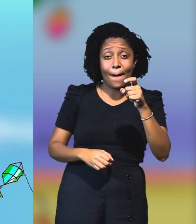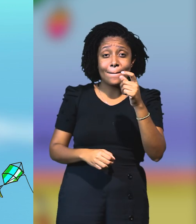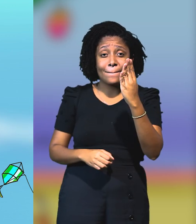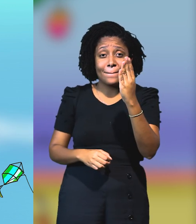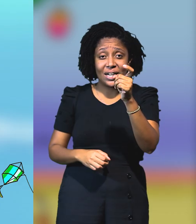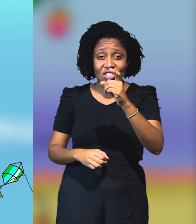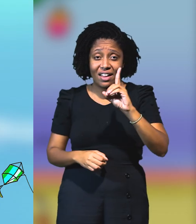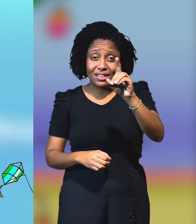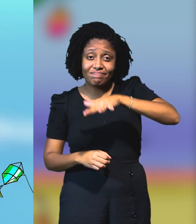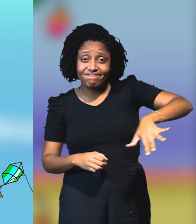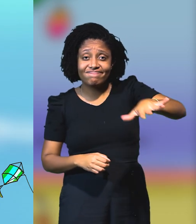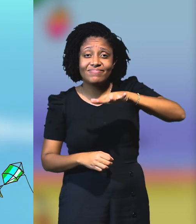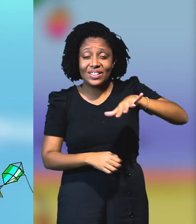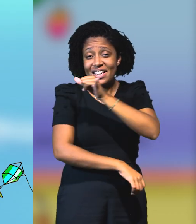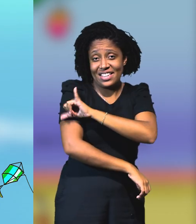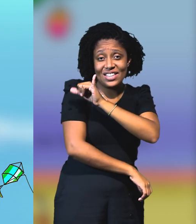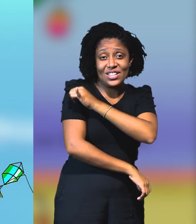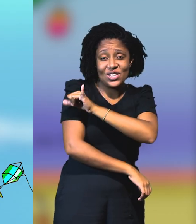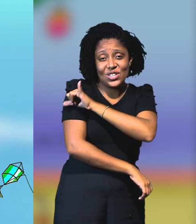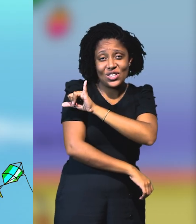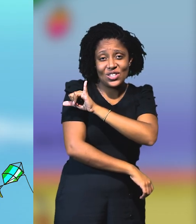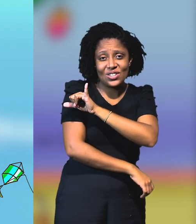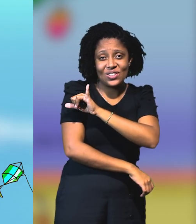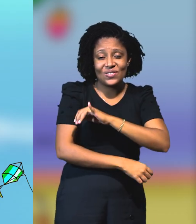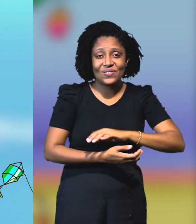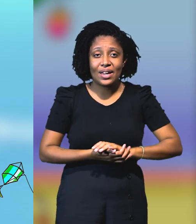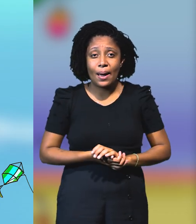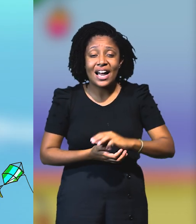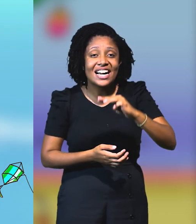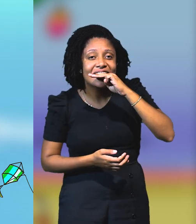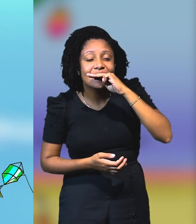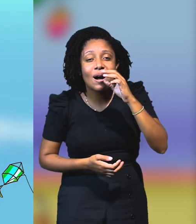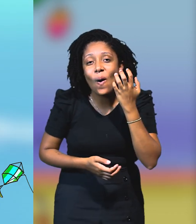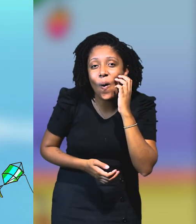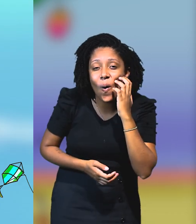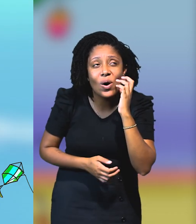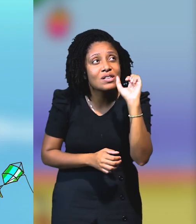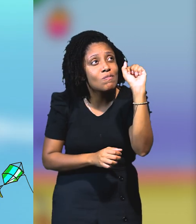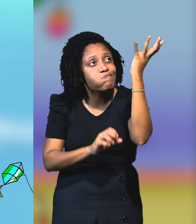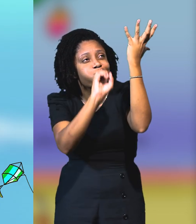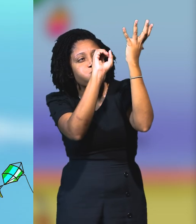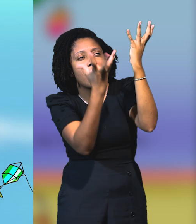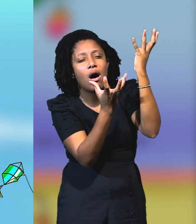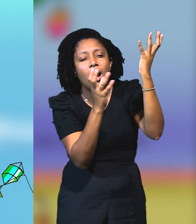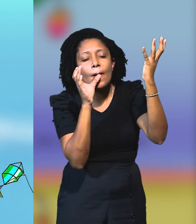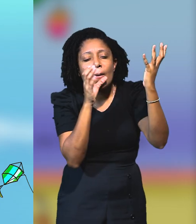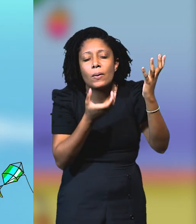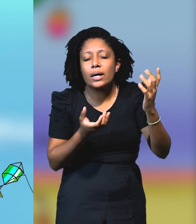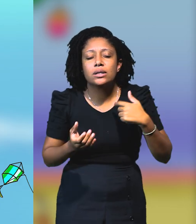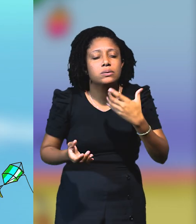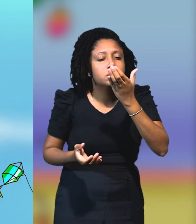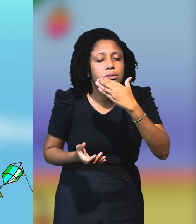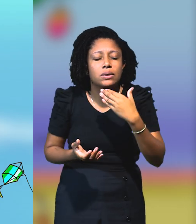Baixada Fluminense, Rio de Janeiro. Manga rosa, uma fruta saborosa e